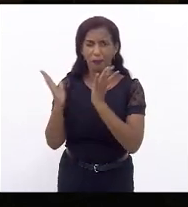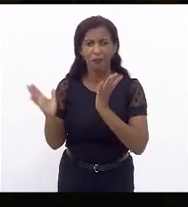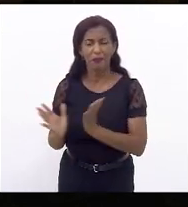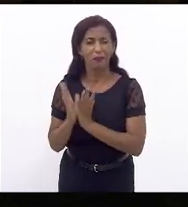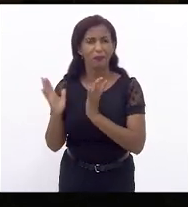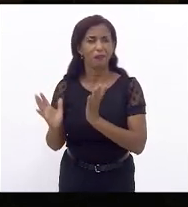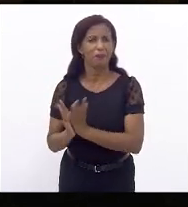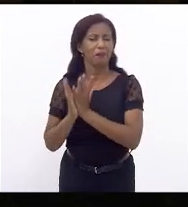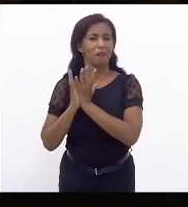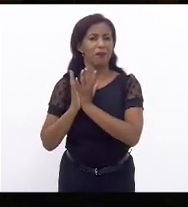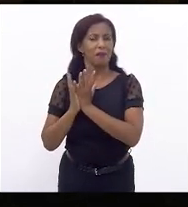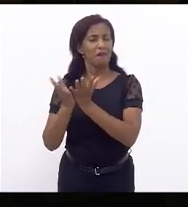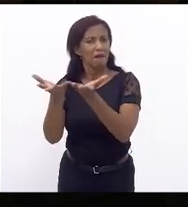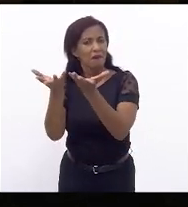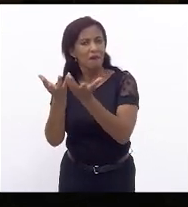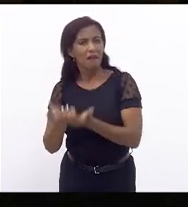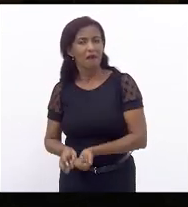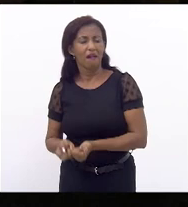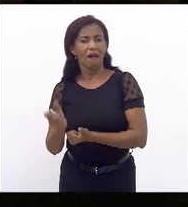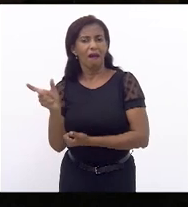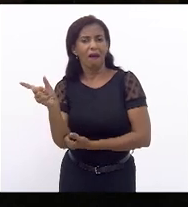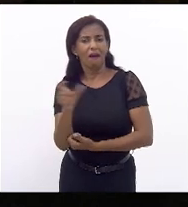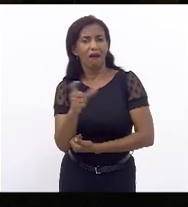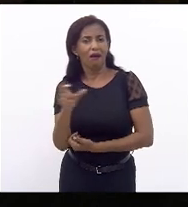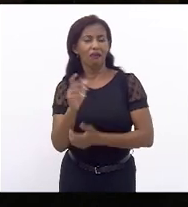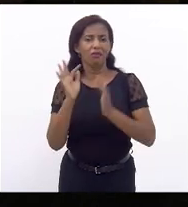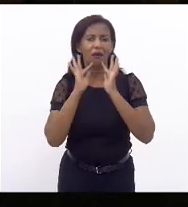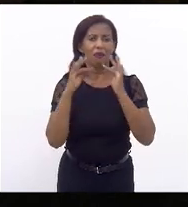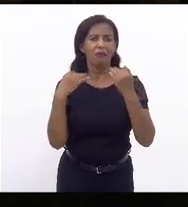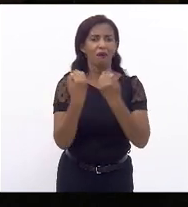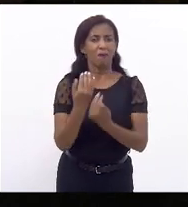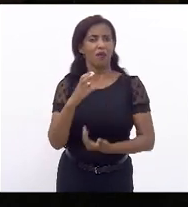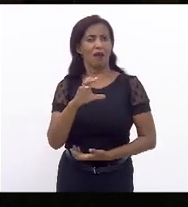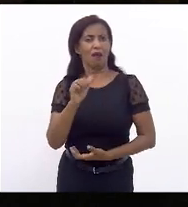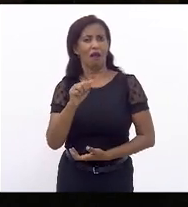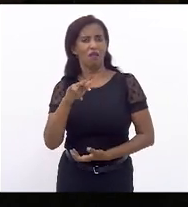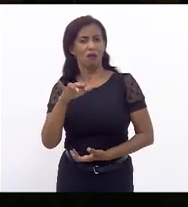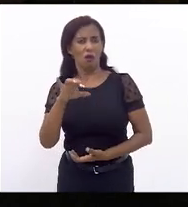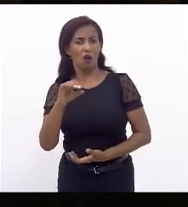paupérrimas recebessem o cartão Família Carioca.